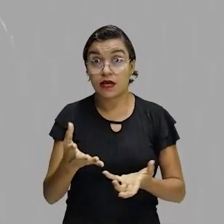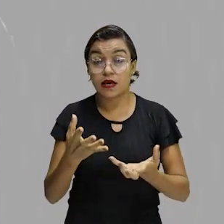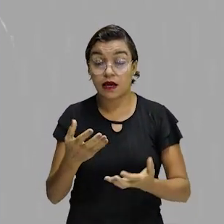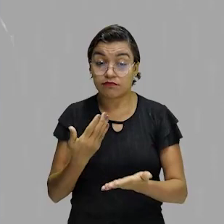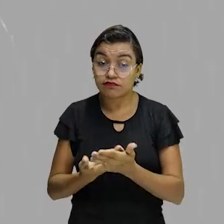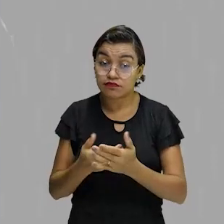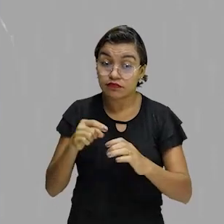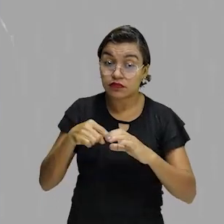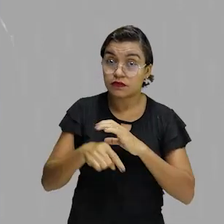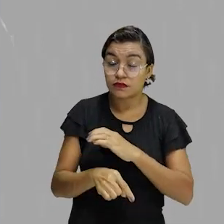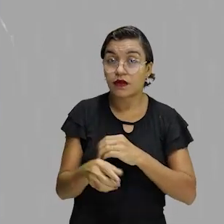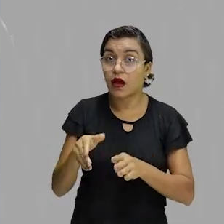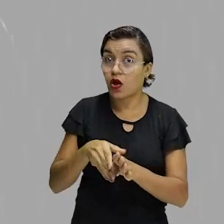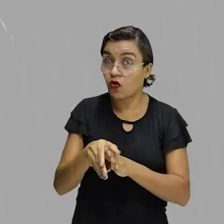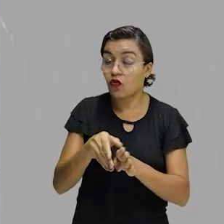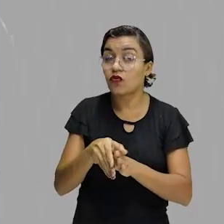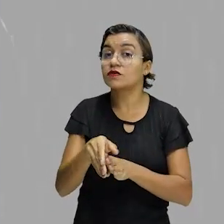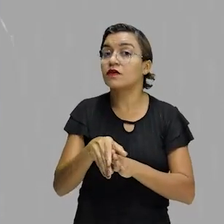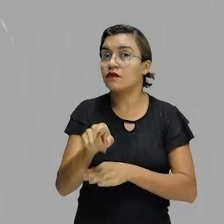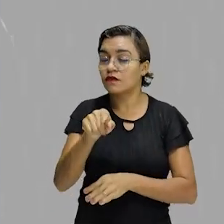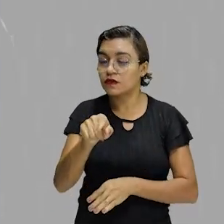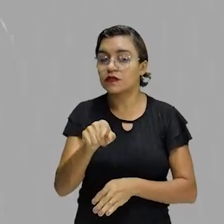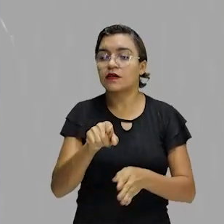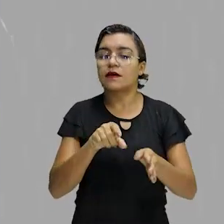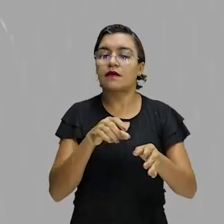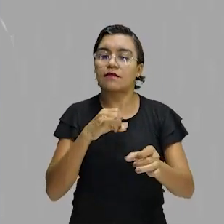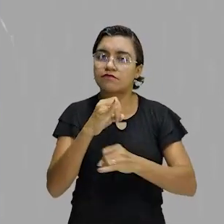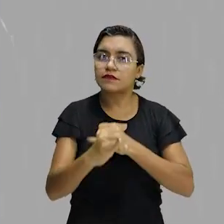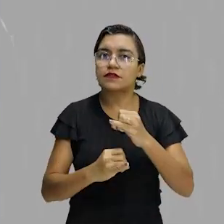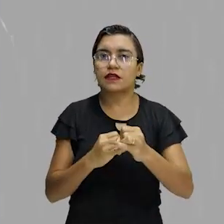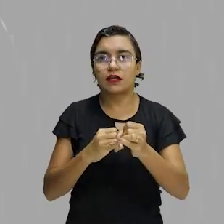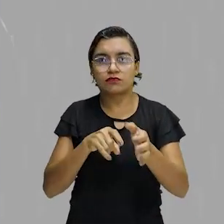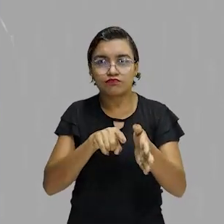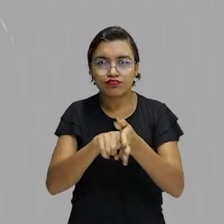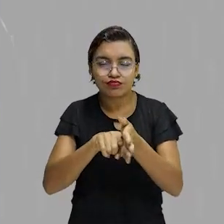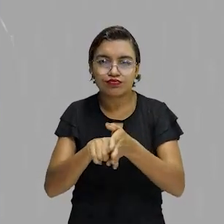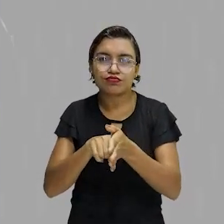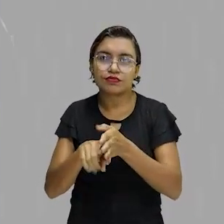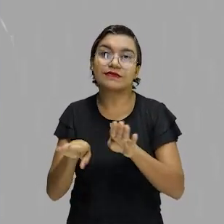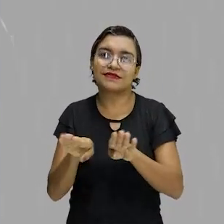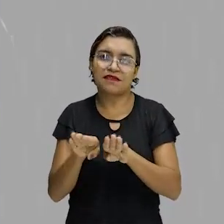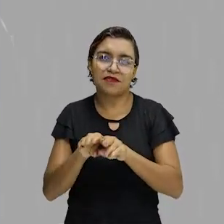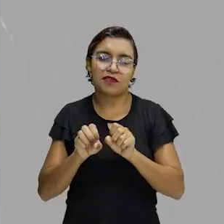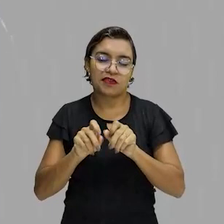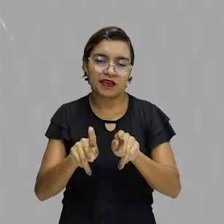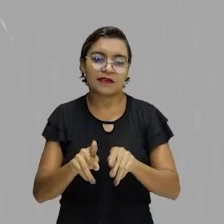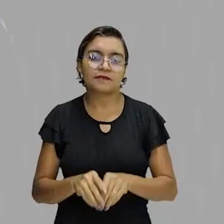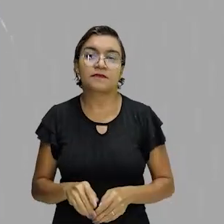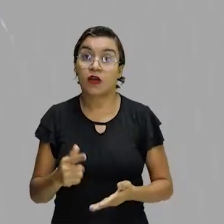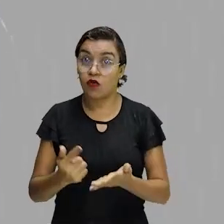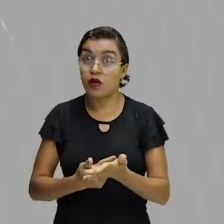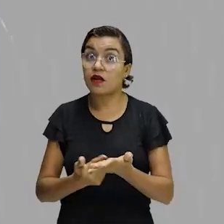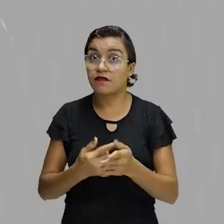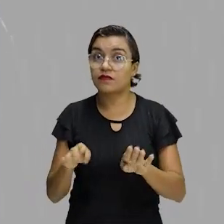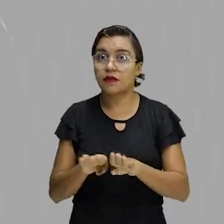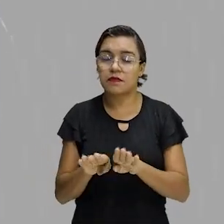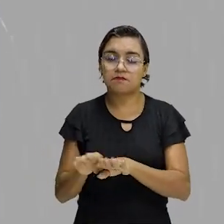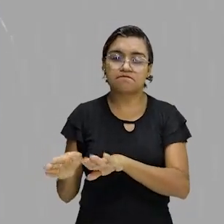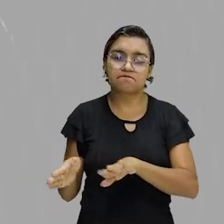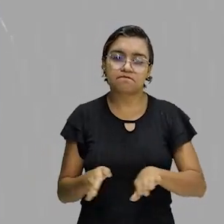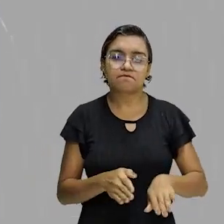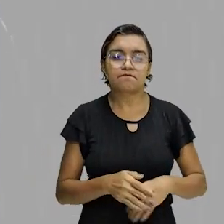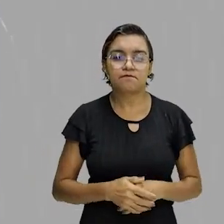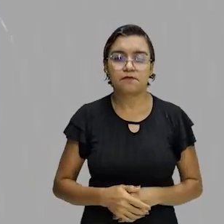aprofundar, e eu aconselho que você faça isso, você pode buscar pela internet também, ok? E também no seu livro didático. Então, olha